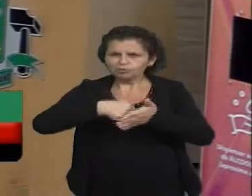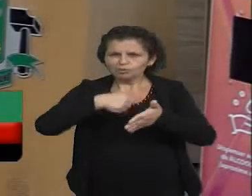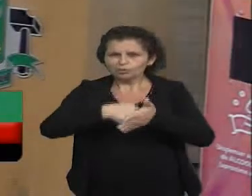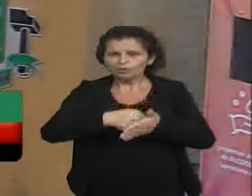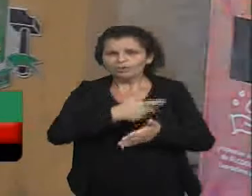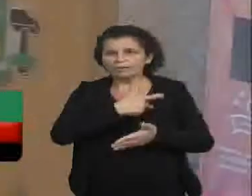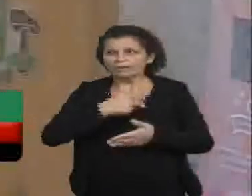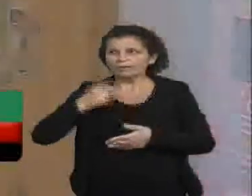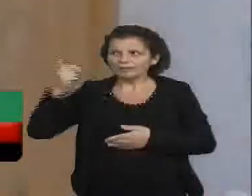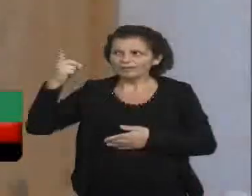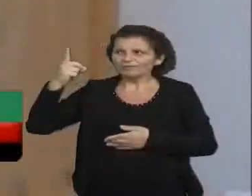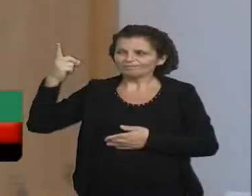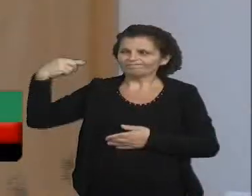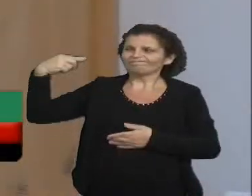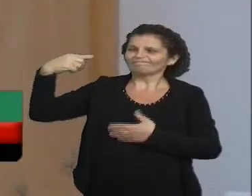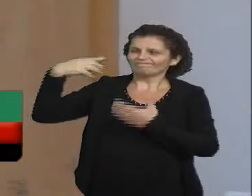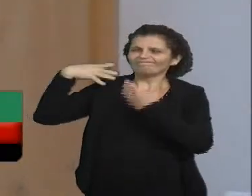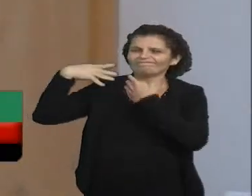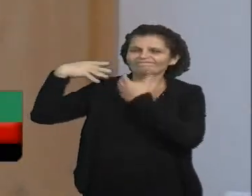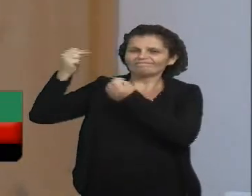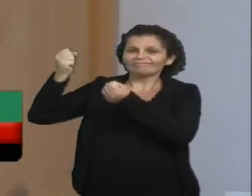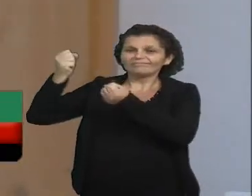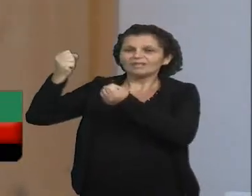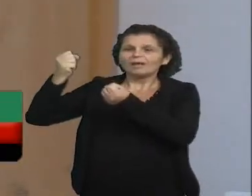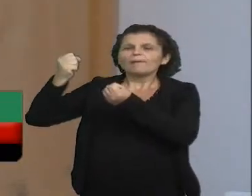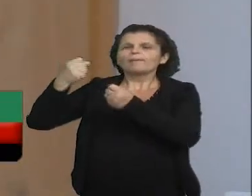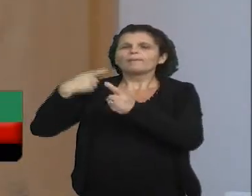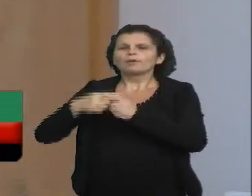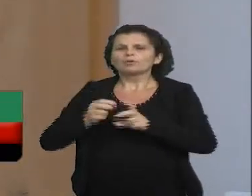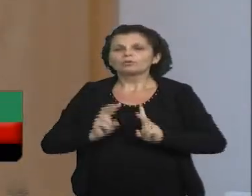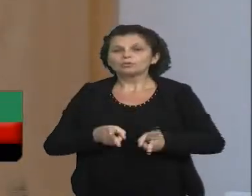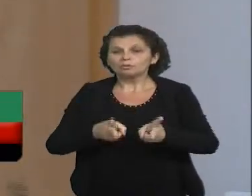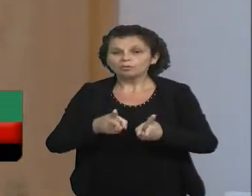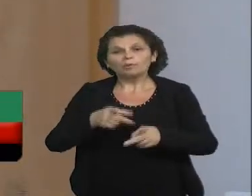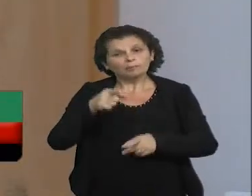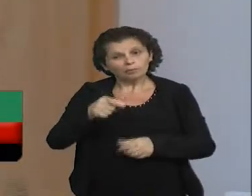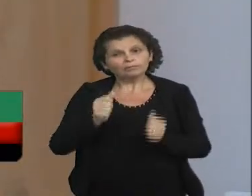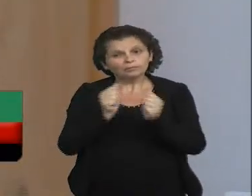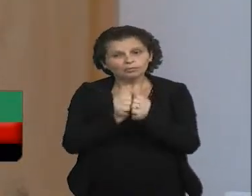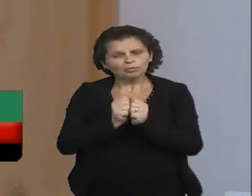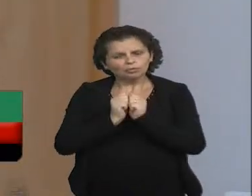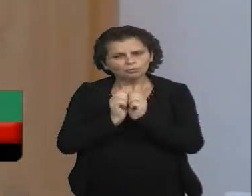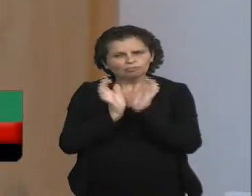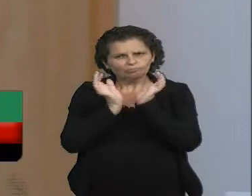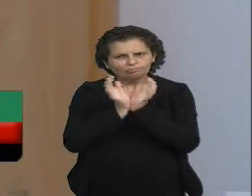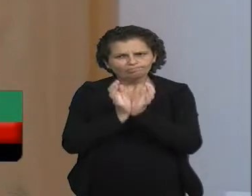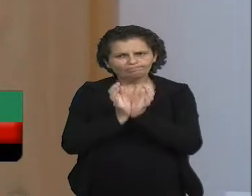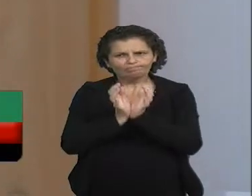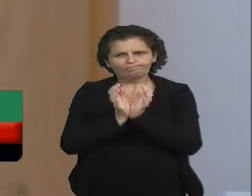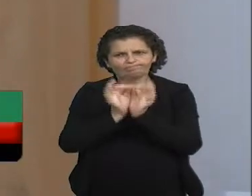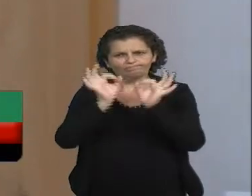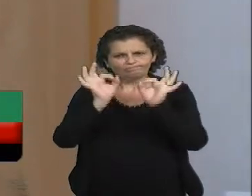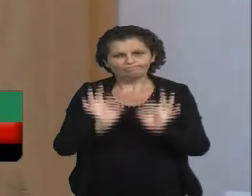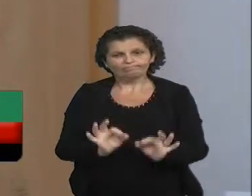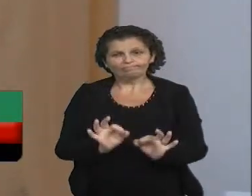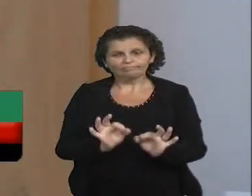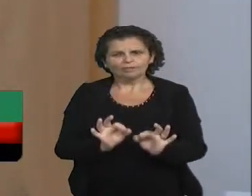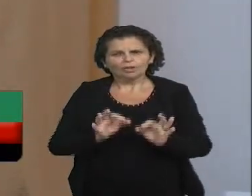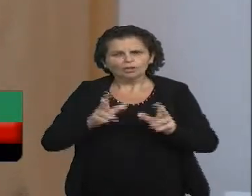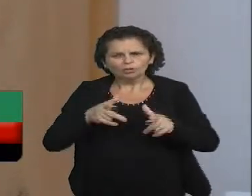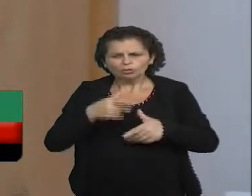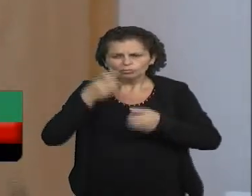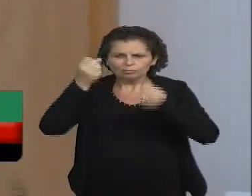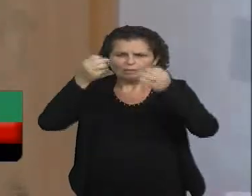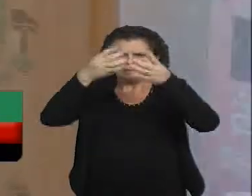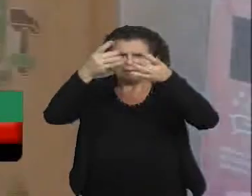Deus me colocou. E eu só continuo porque existem pessoas como você. Tenha certeza disso. Tudo que eu falar